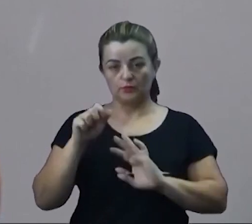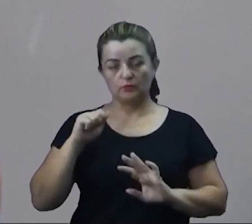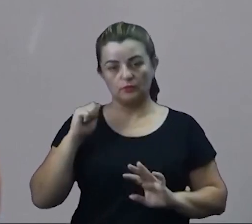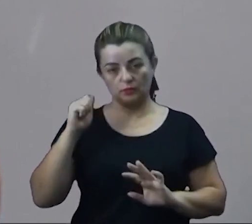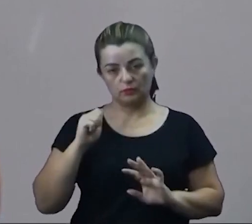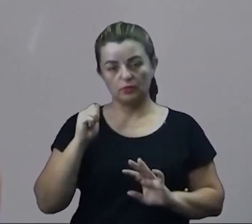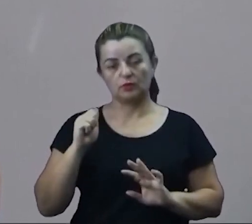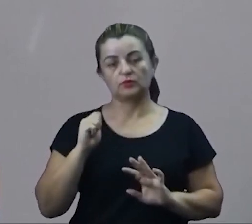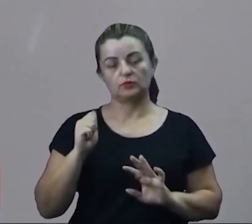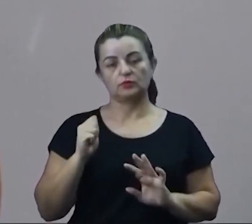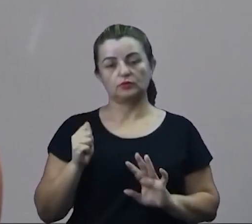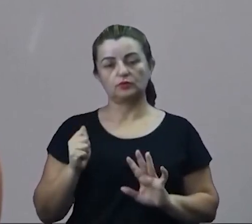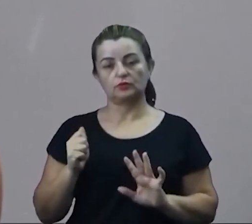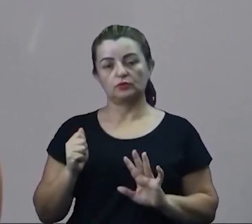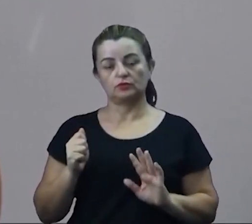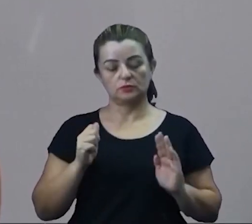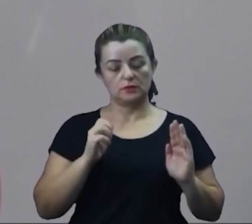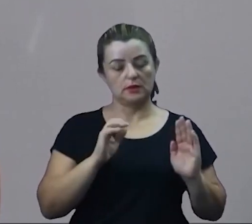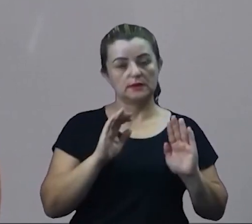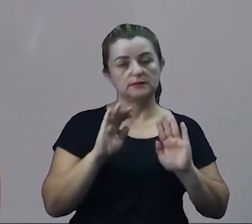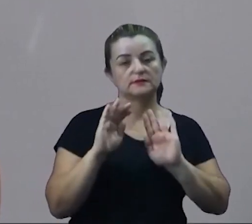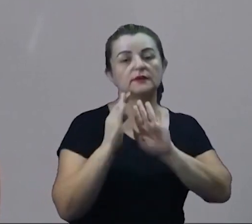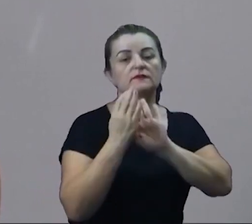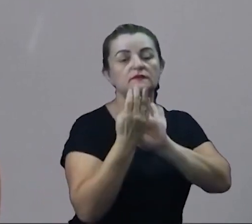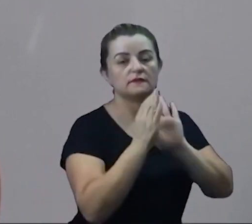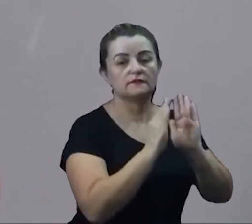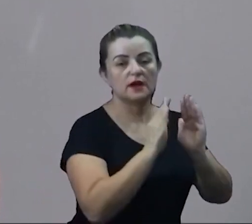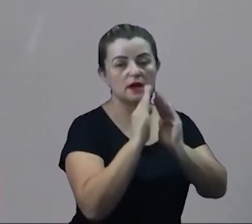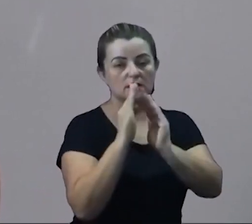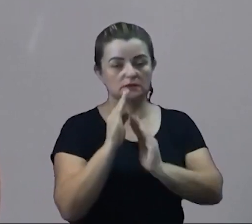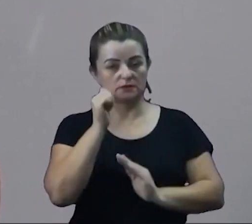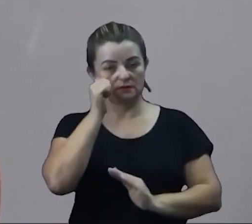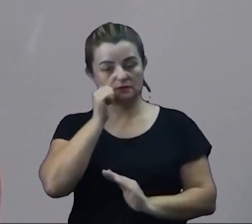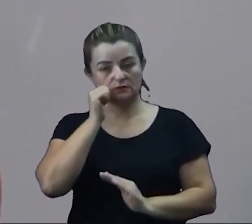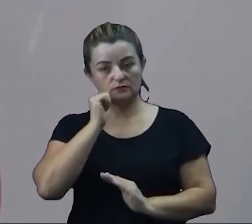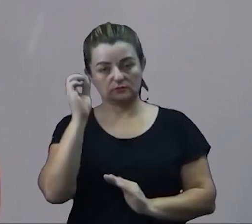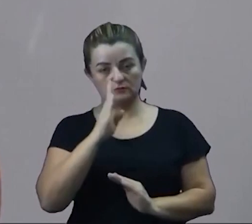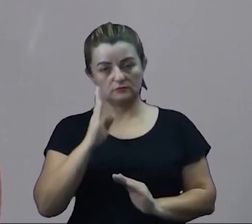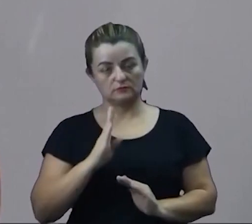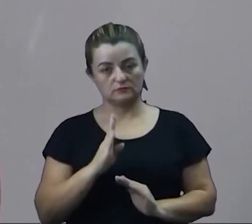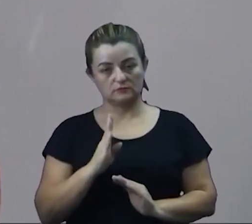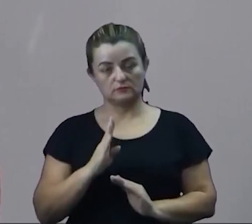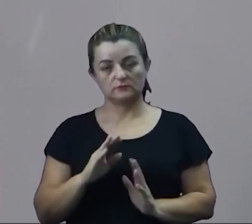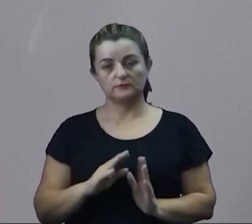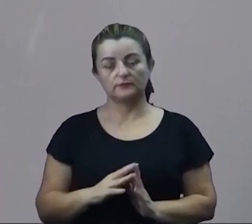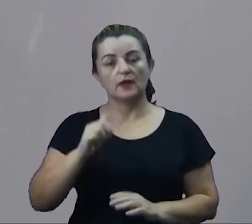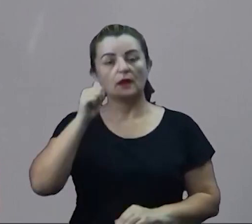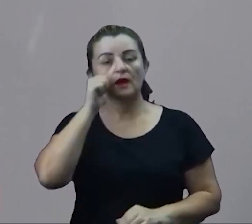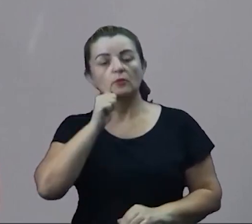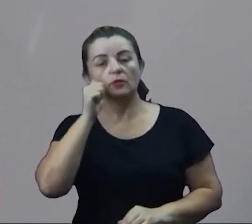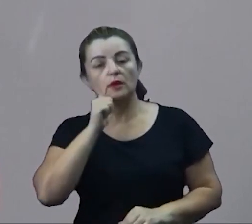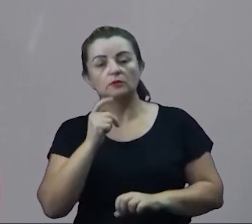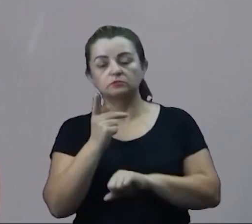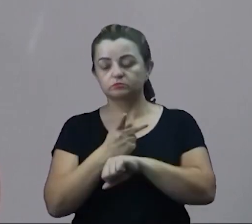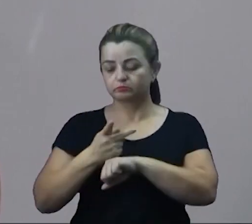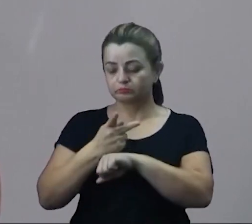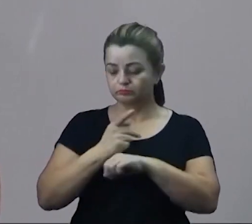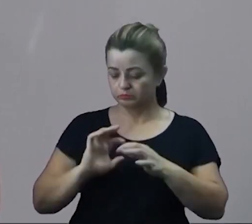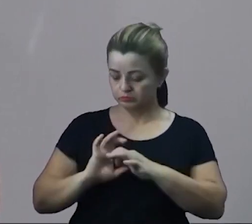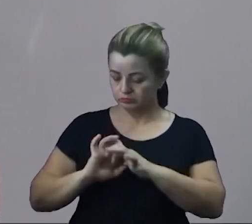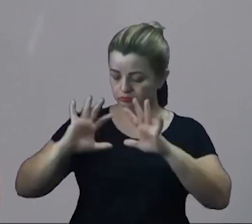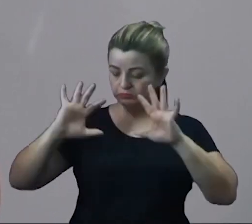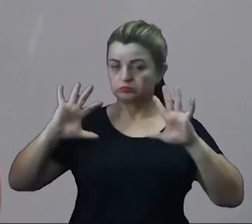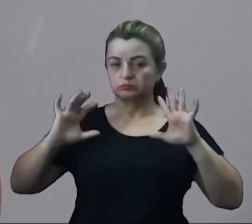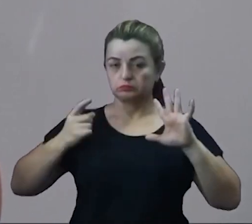essas, vamos dizer assim, essas várias faces das mulheres brasileiras durante o romantismo. Uma mulher que busca ser independente